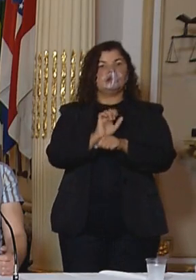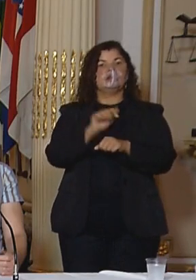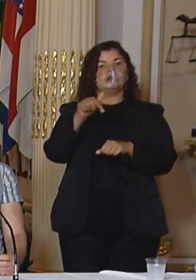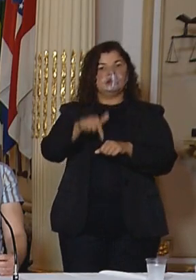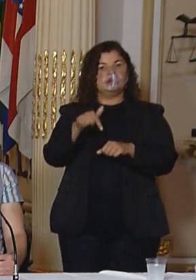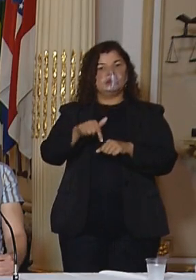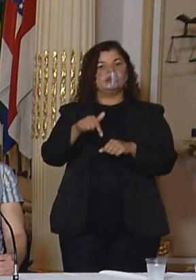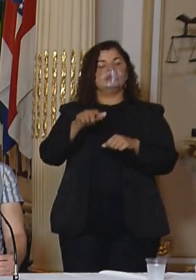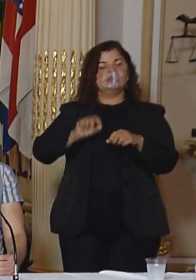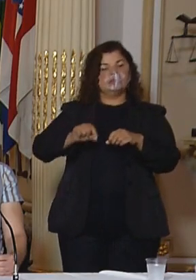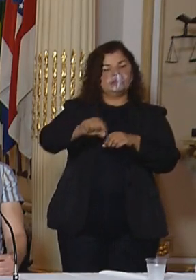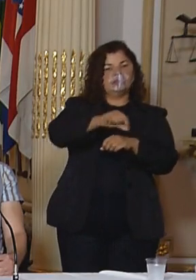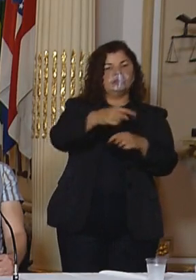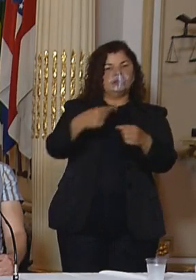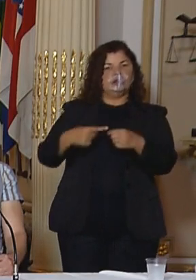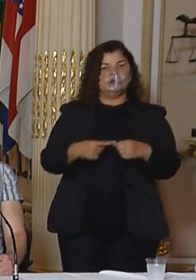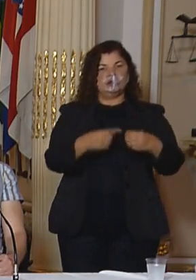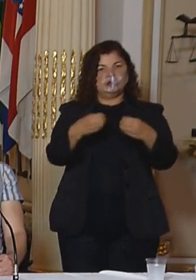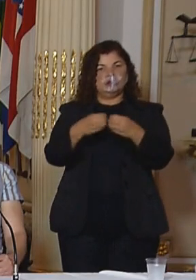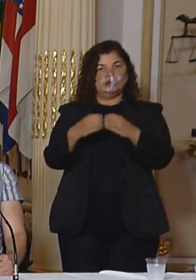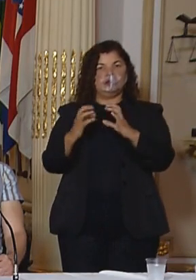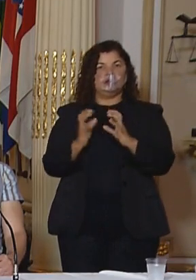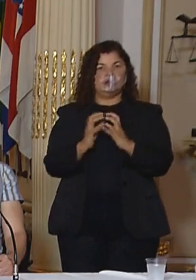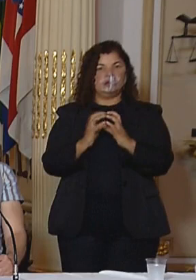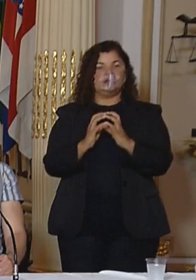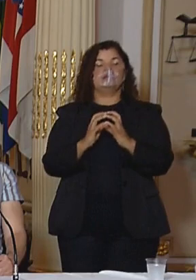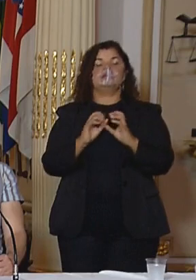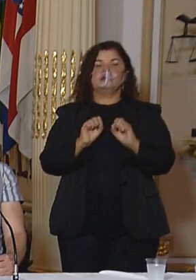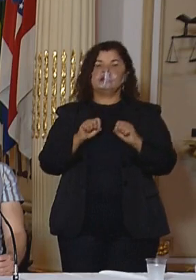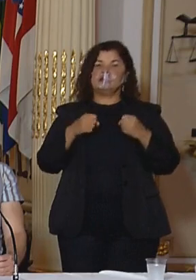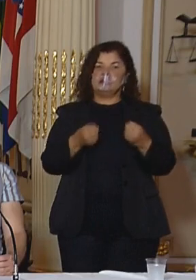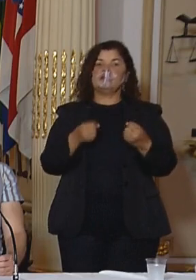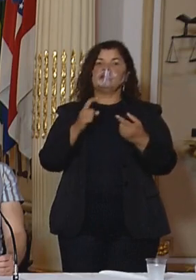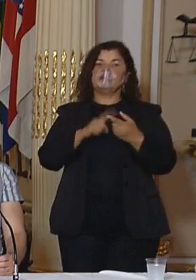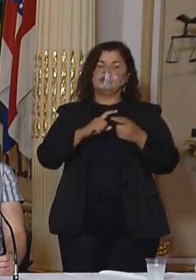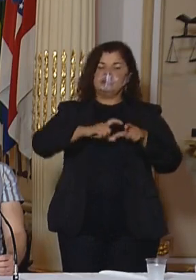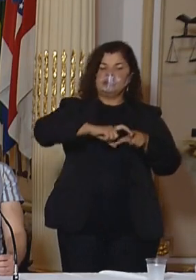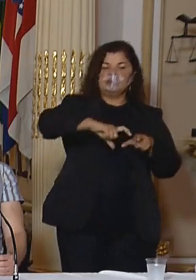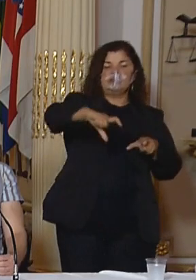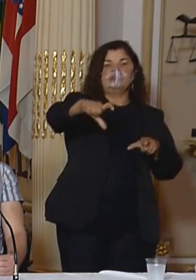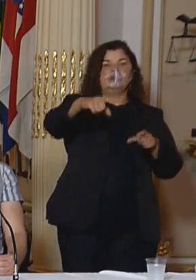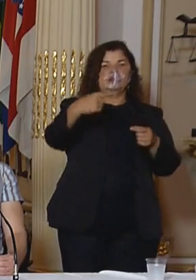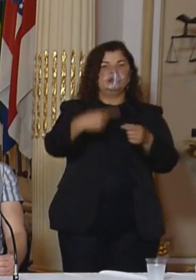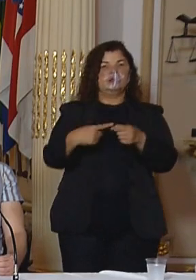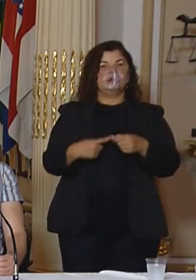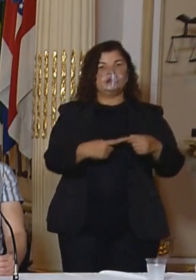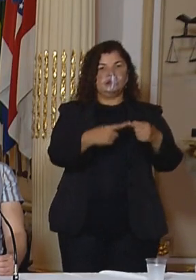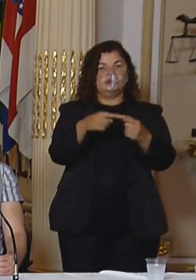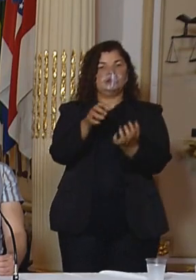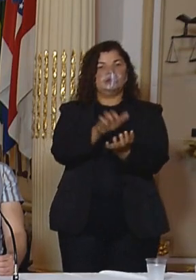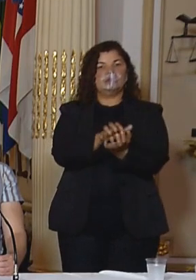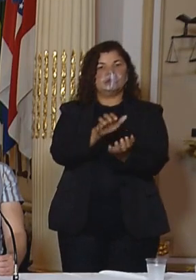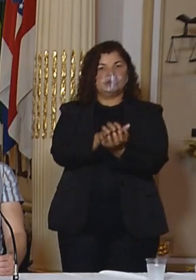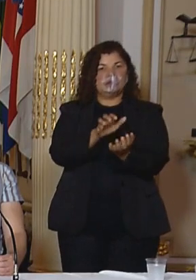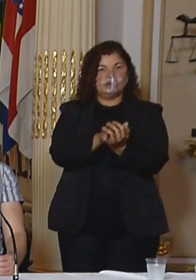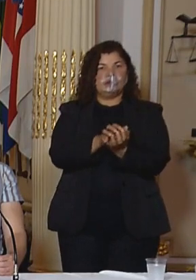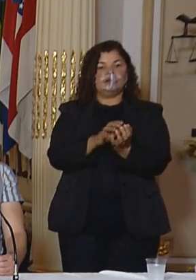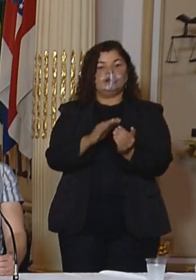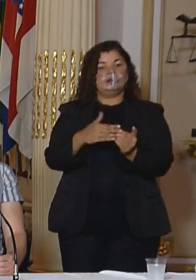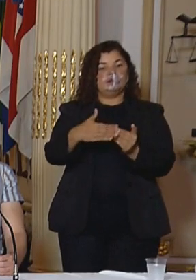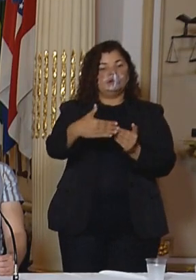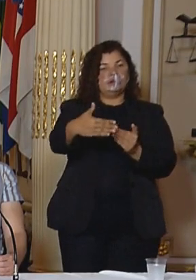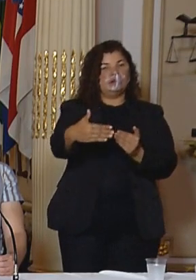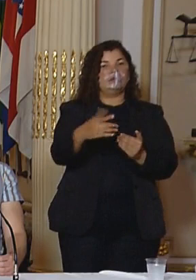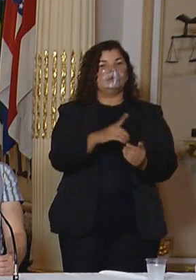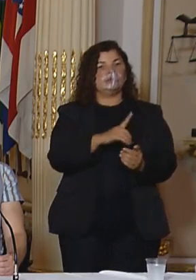na metropolitana, e tem um grande esforço previsto para todo o interior do Estado, para os próximos